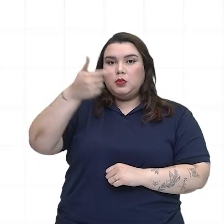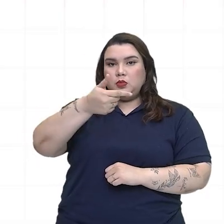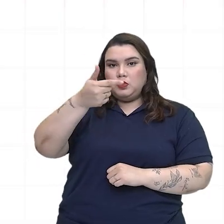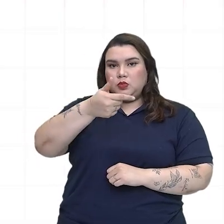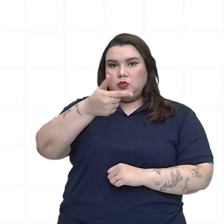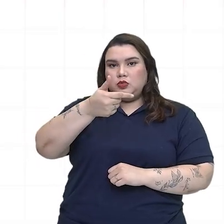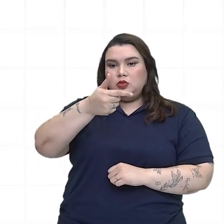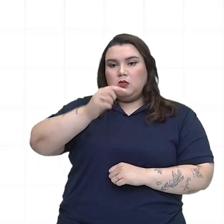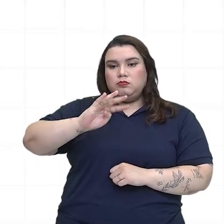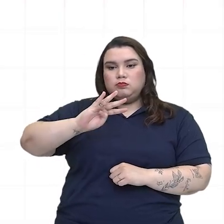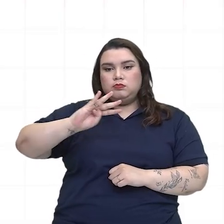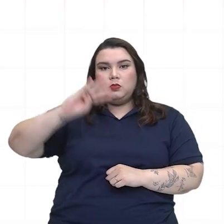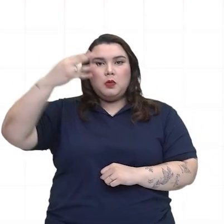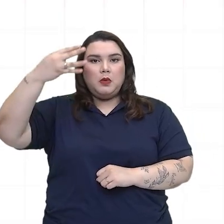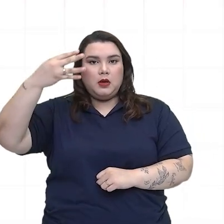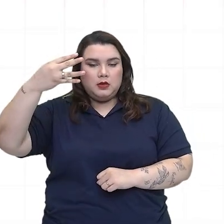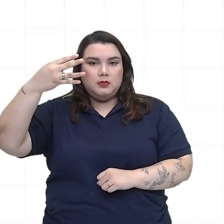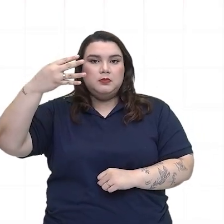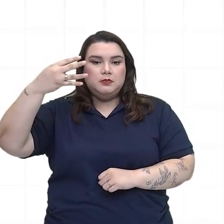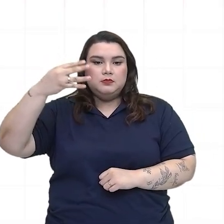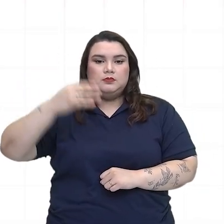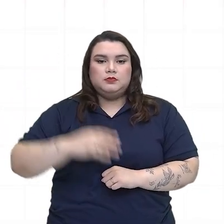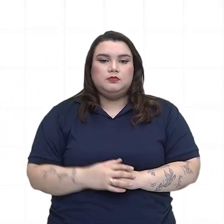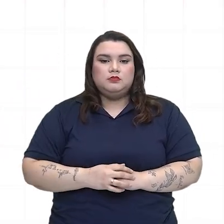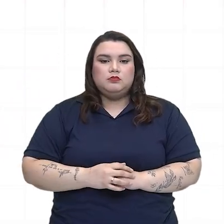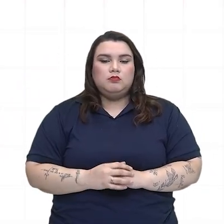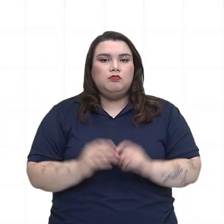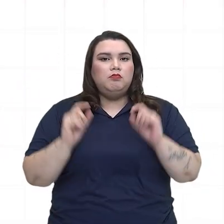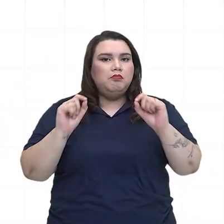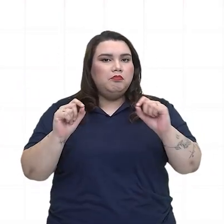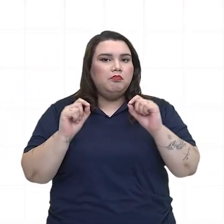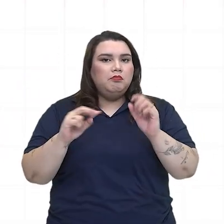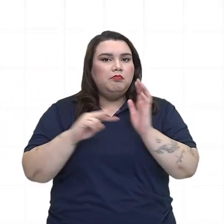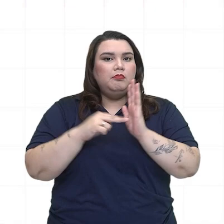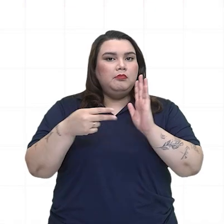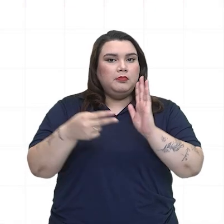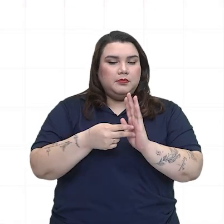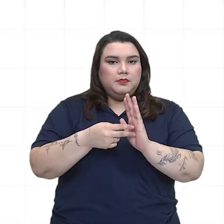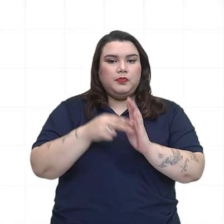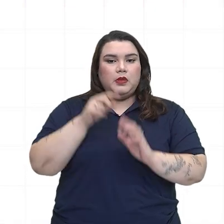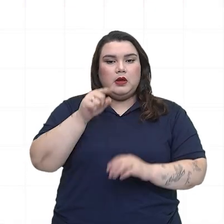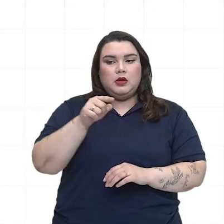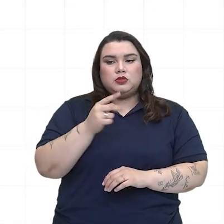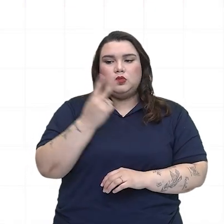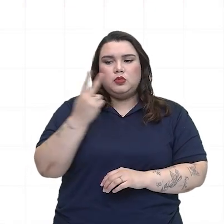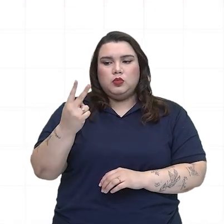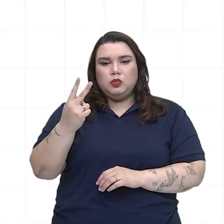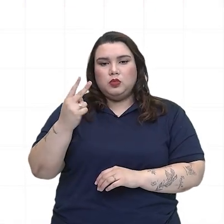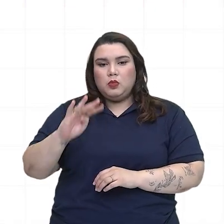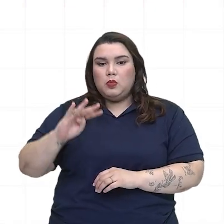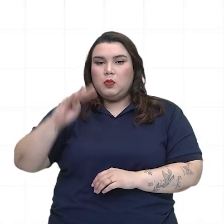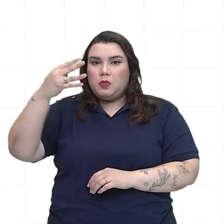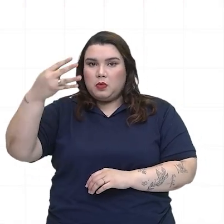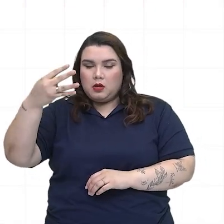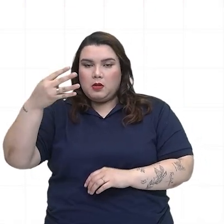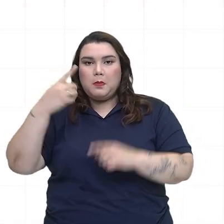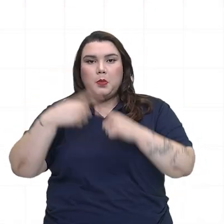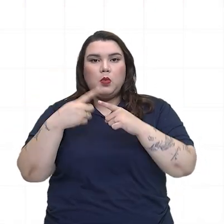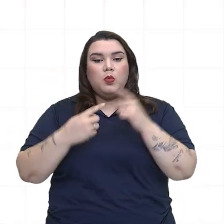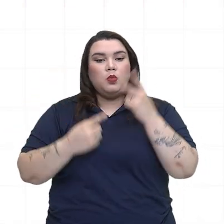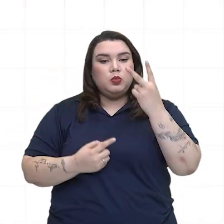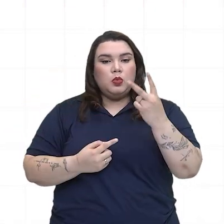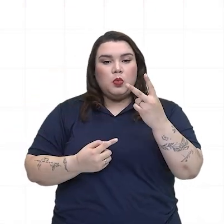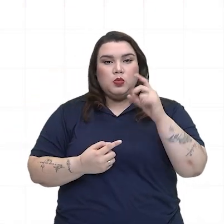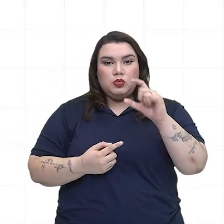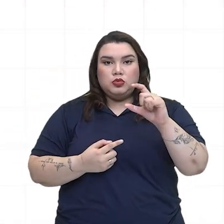a 4. Isso aqui é uma potenciação, onde o 2 é a base